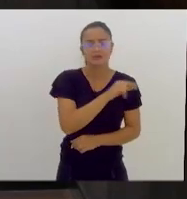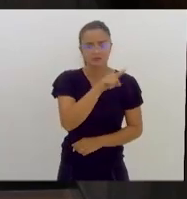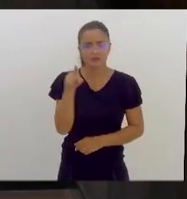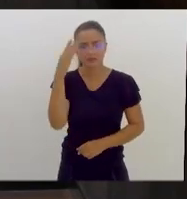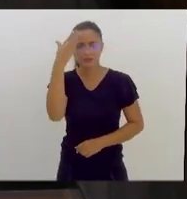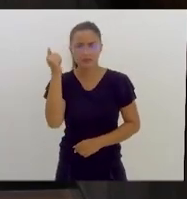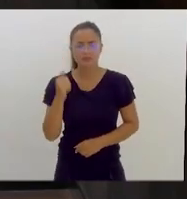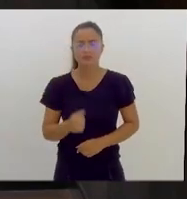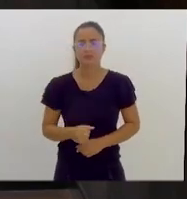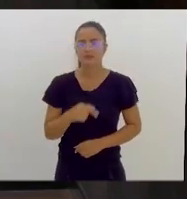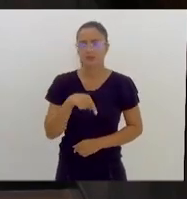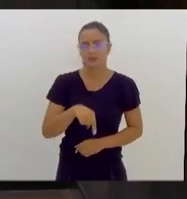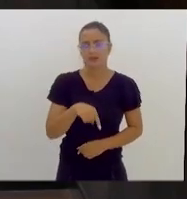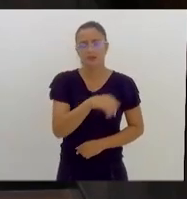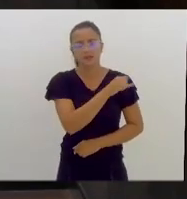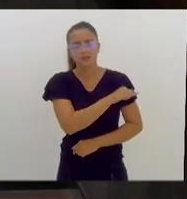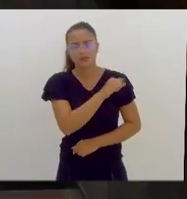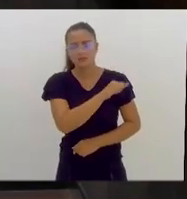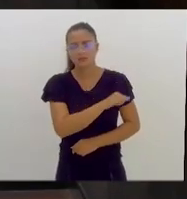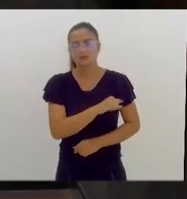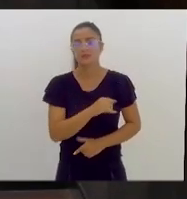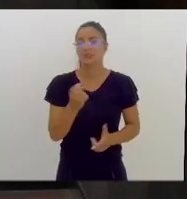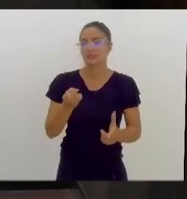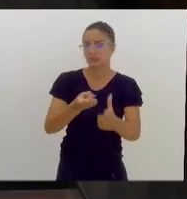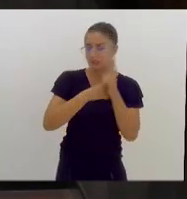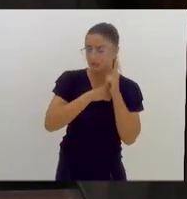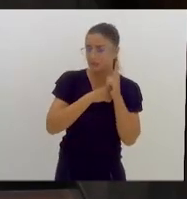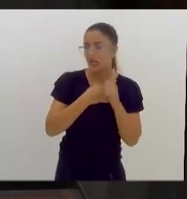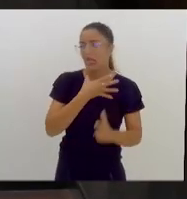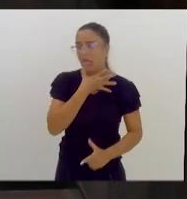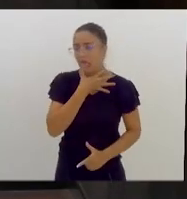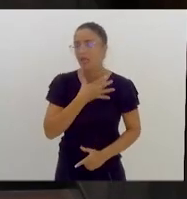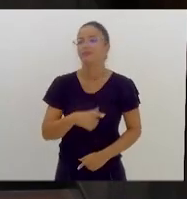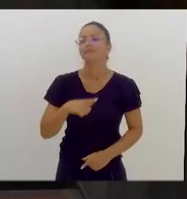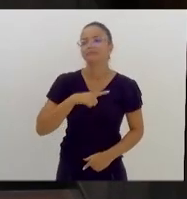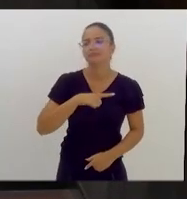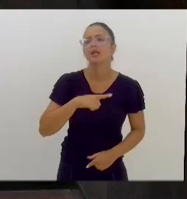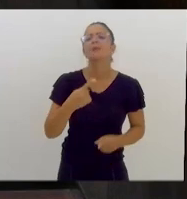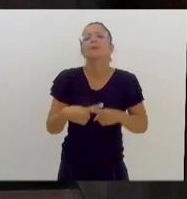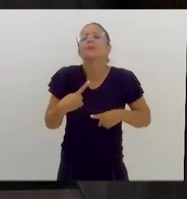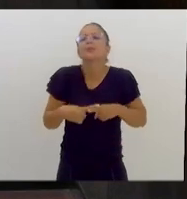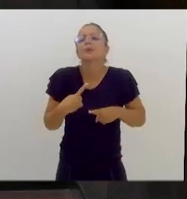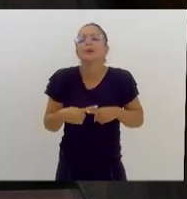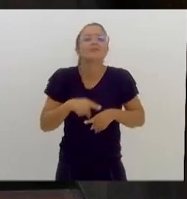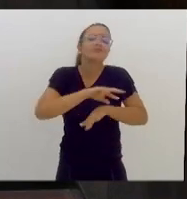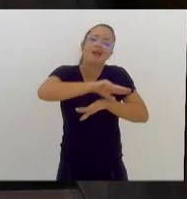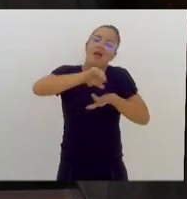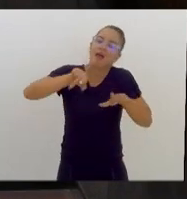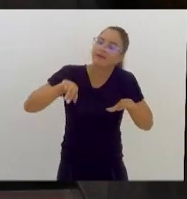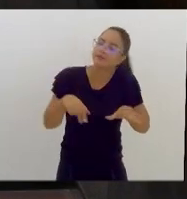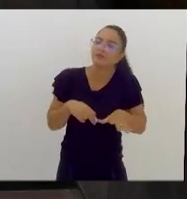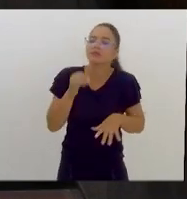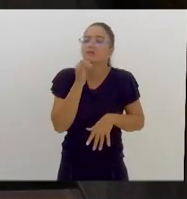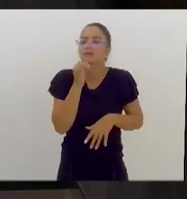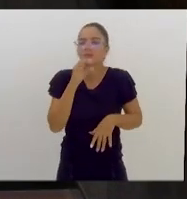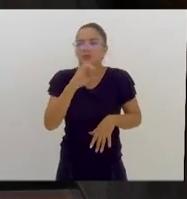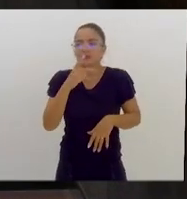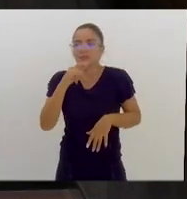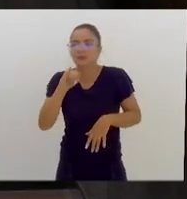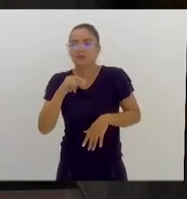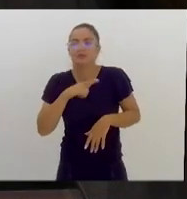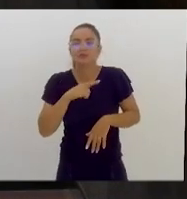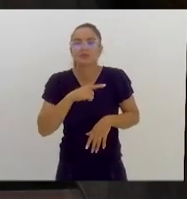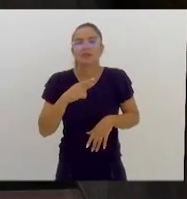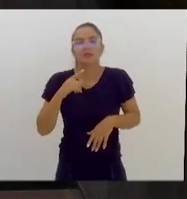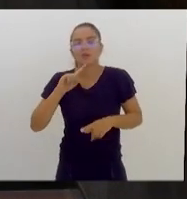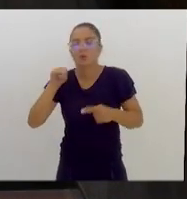acompanha, sabe que o Rio de Janeiro é um estado endividado, por diversos fatores. Essa CPI, ela teve a missão, em primeiro lugar,